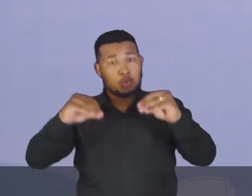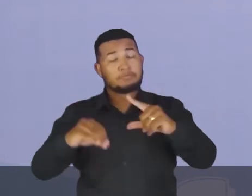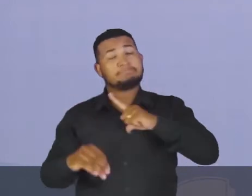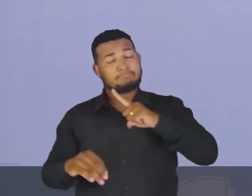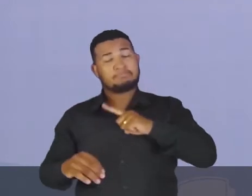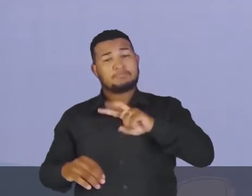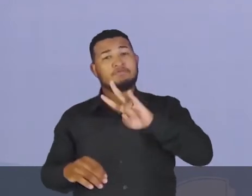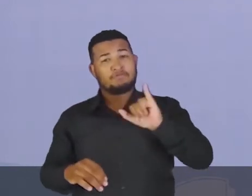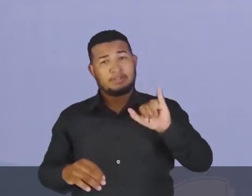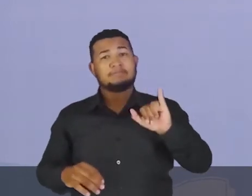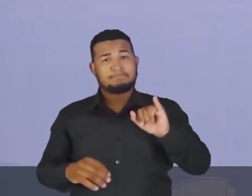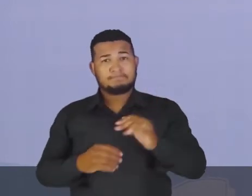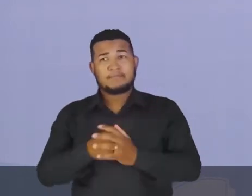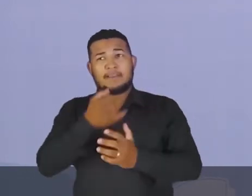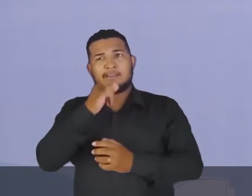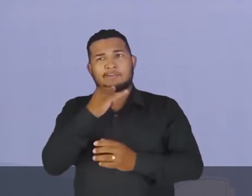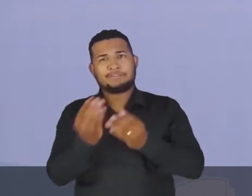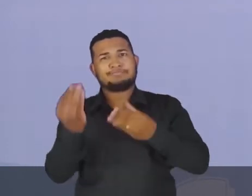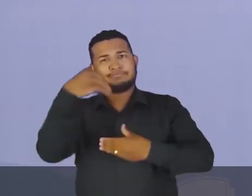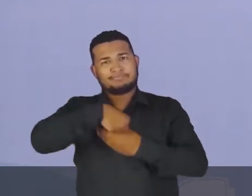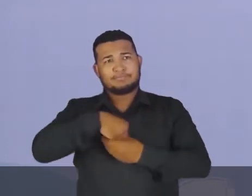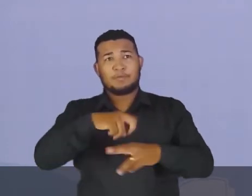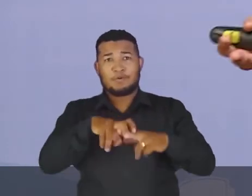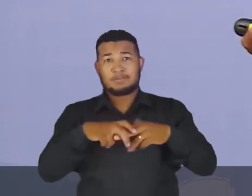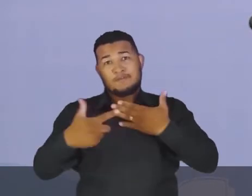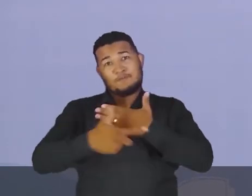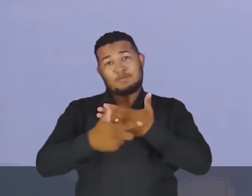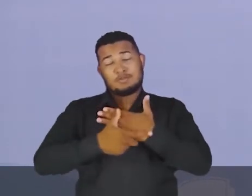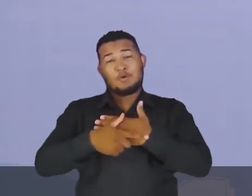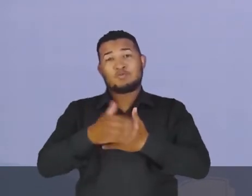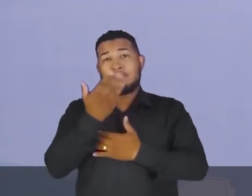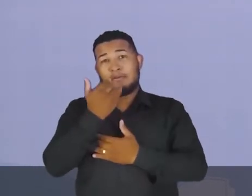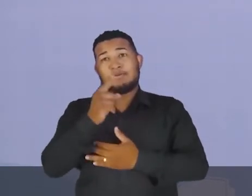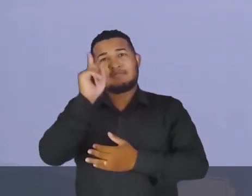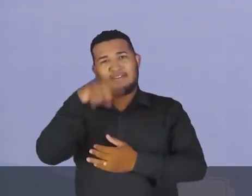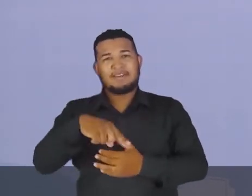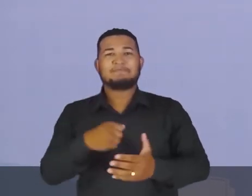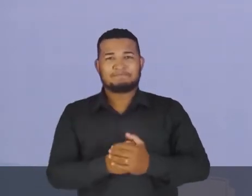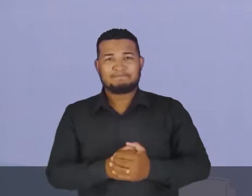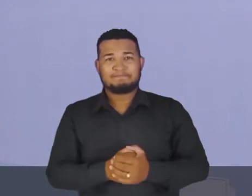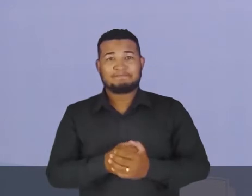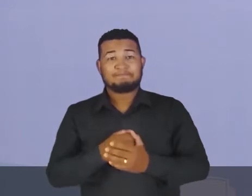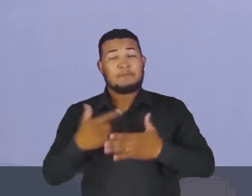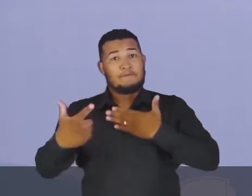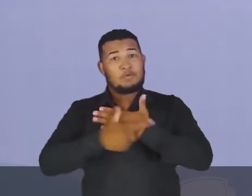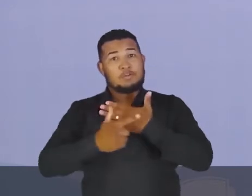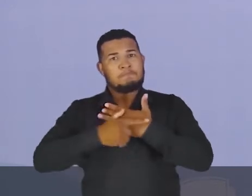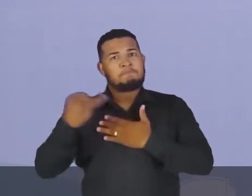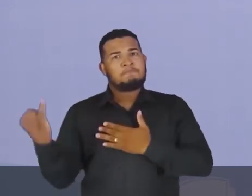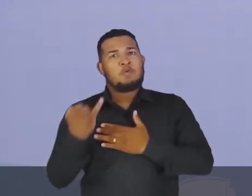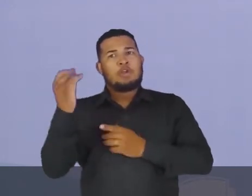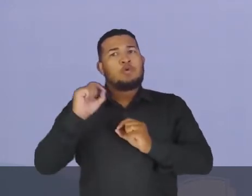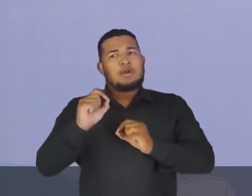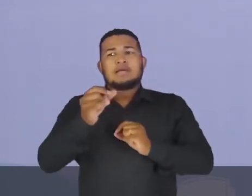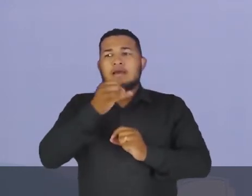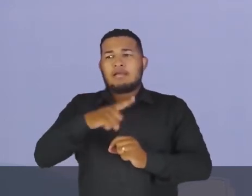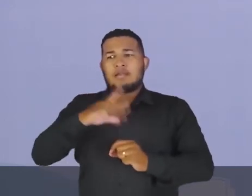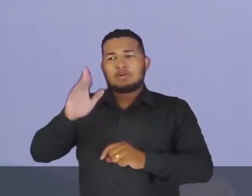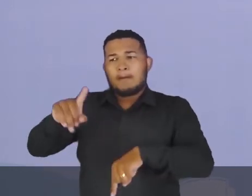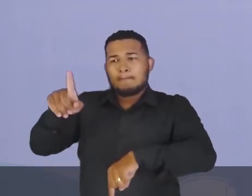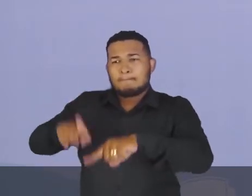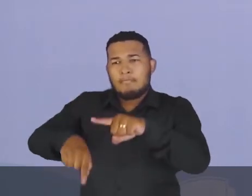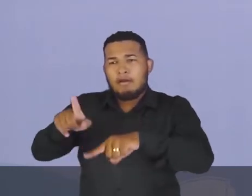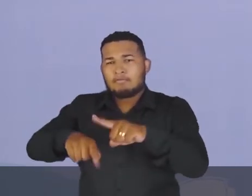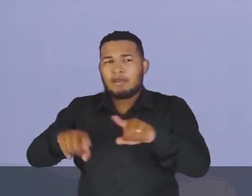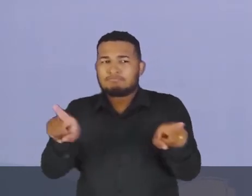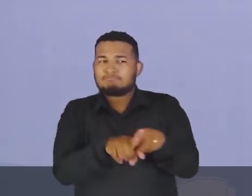ter energia armazenada, já que é para isso que serve o alimento. O alimento ele tem a importante função de fornecer matéria e